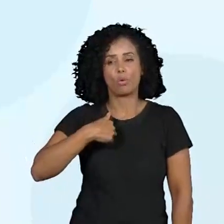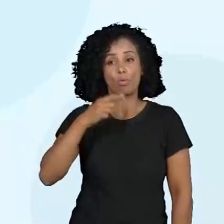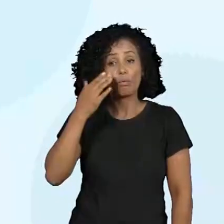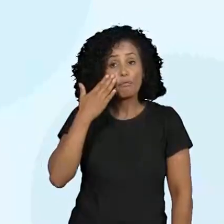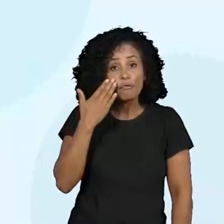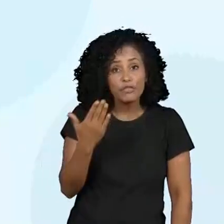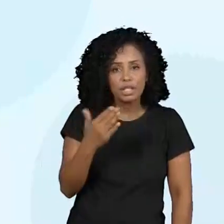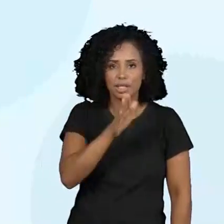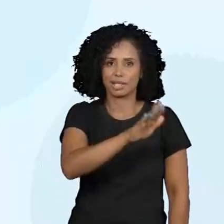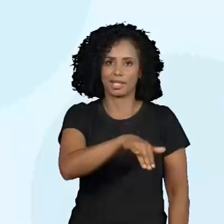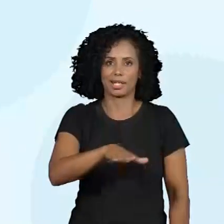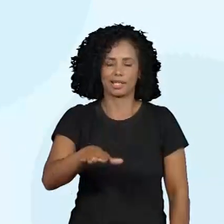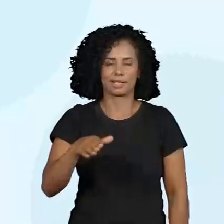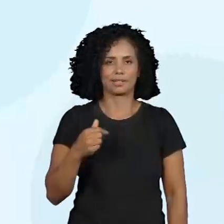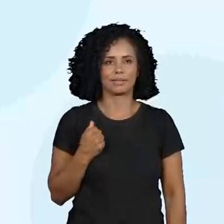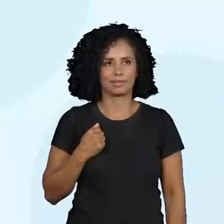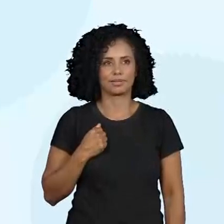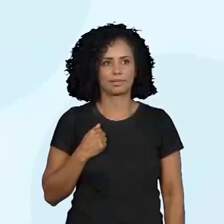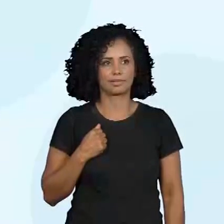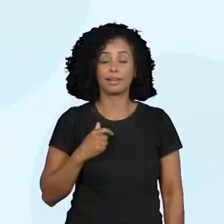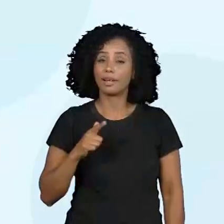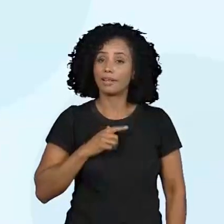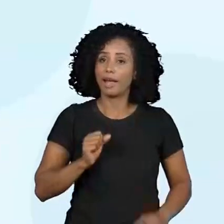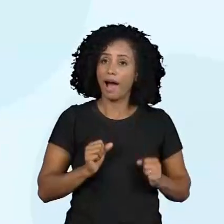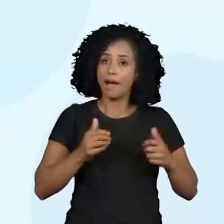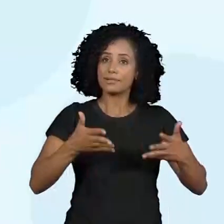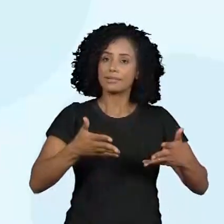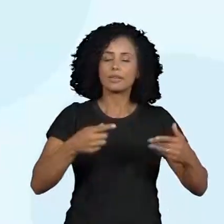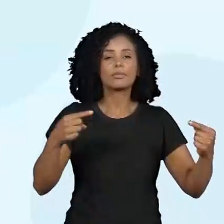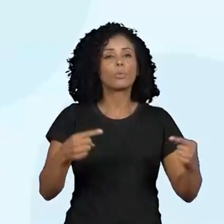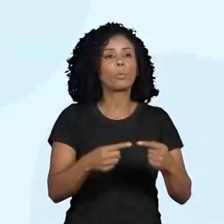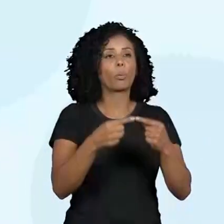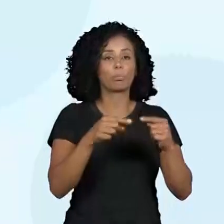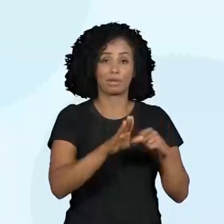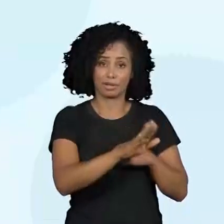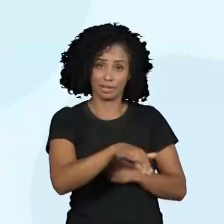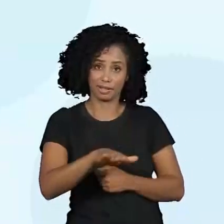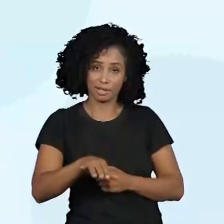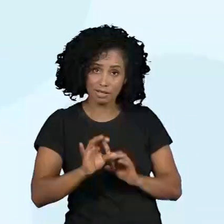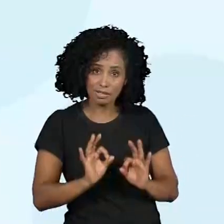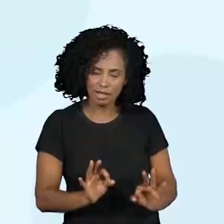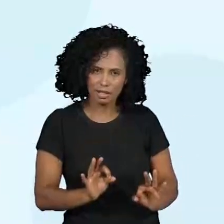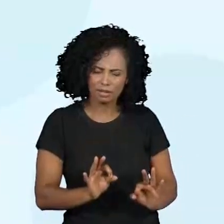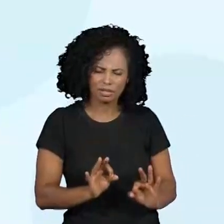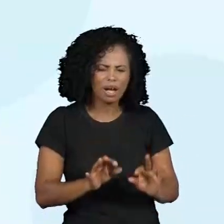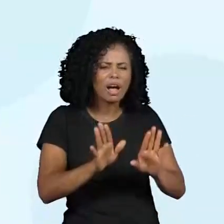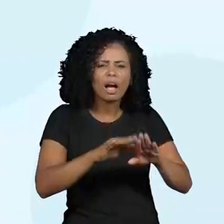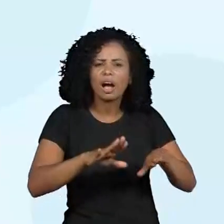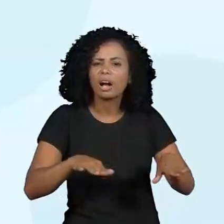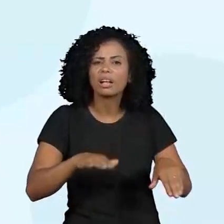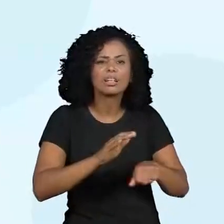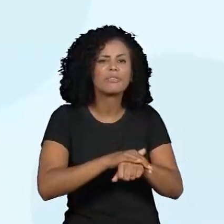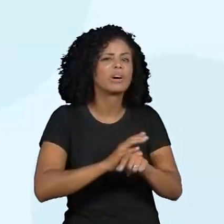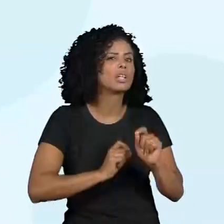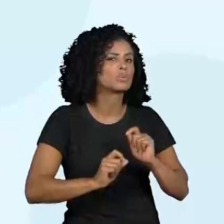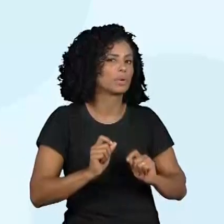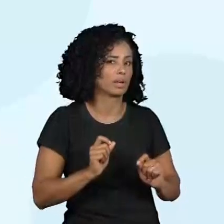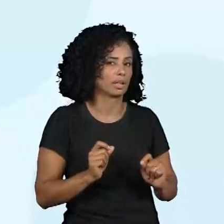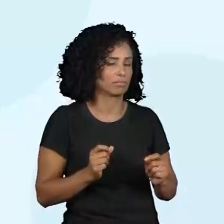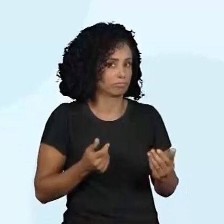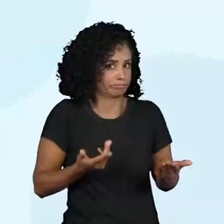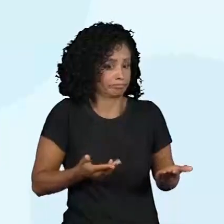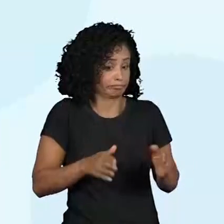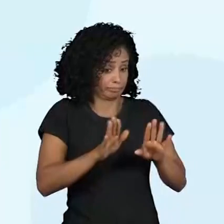crianças ação aqui tem que combinar com essas crianças que essas crianças faziam essas